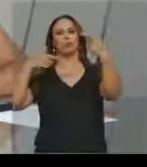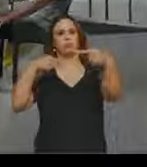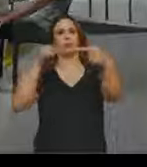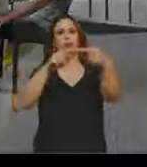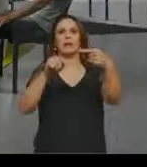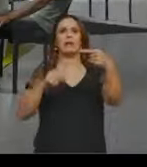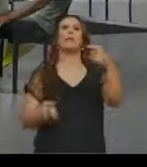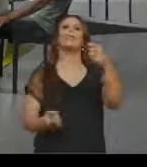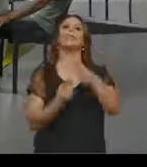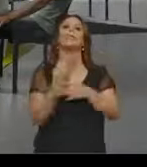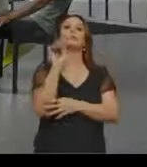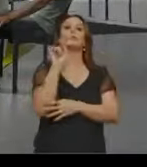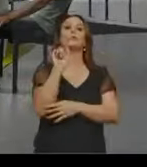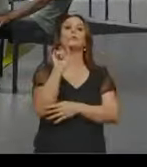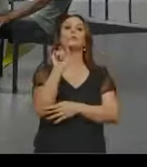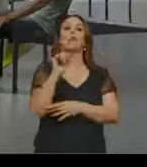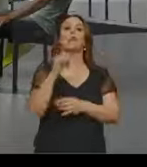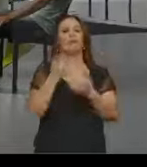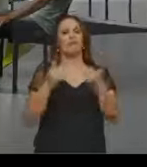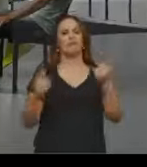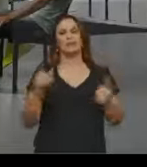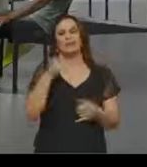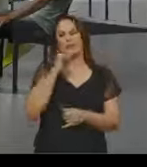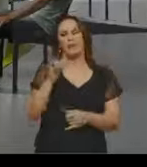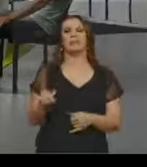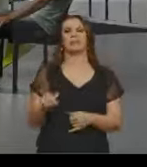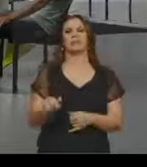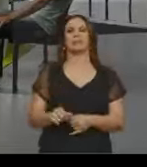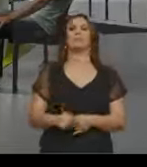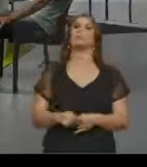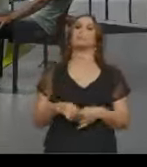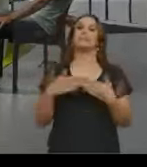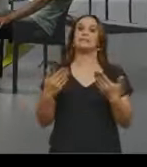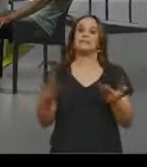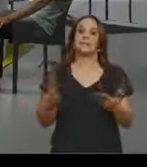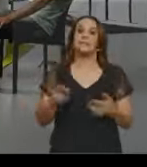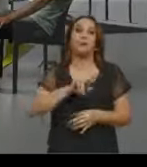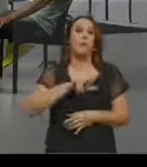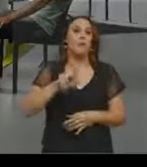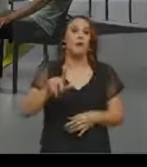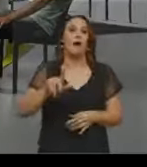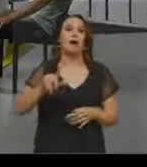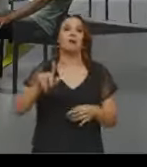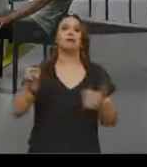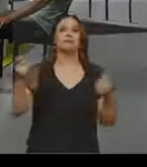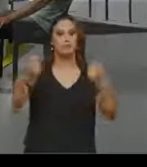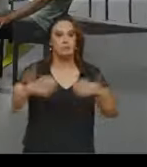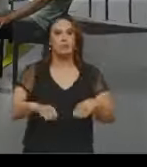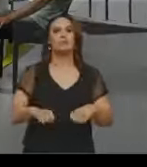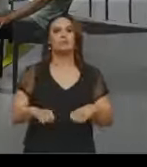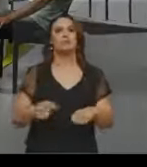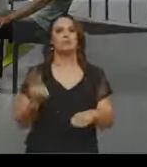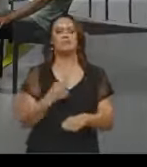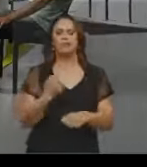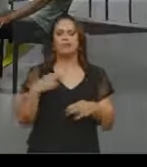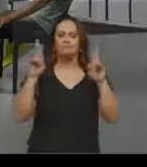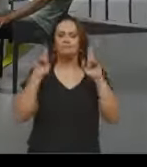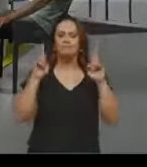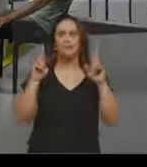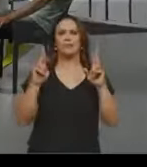grandes possibilidades aí que a gente Sim. espera aí para o nosso país aí. Como o professor falou de evoluir pensando no meio ambiente, já tem